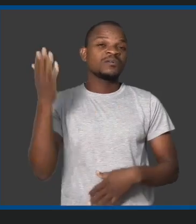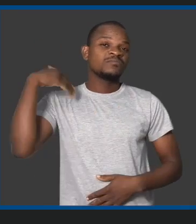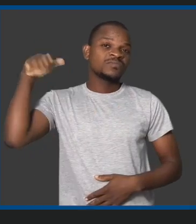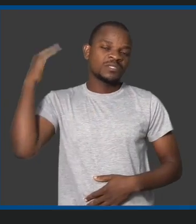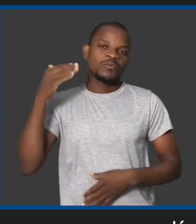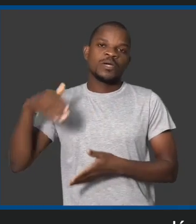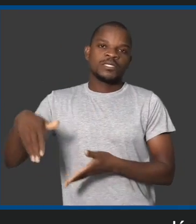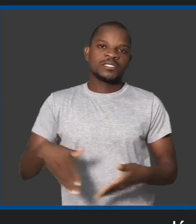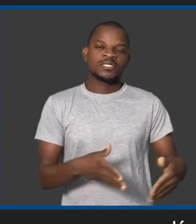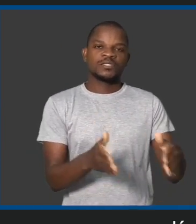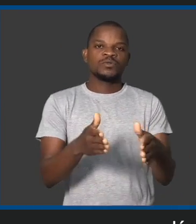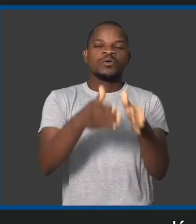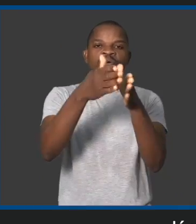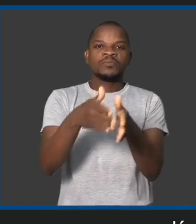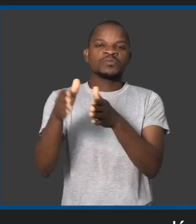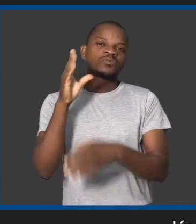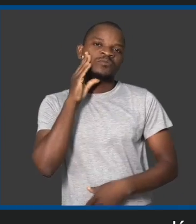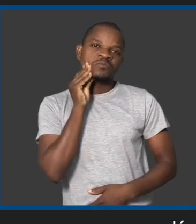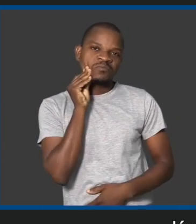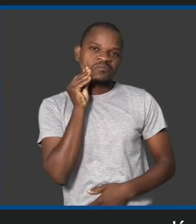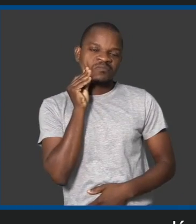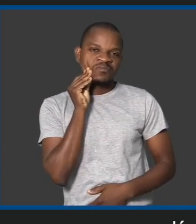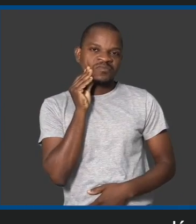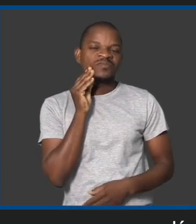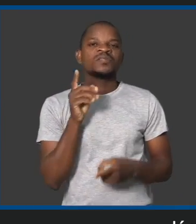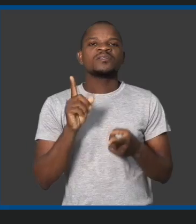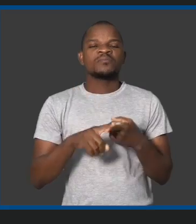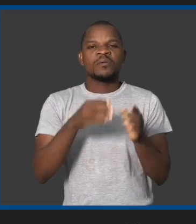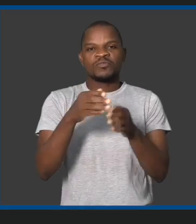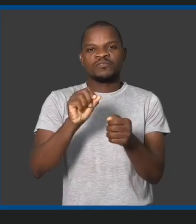isso é lágrima, das madouras. Então, toda a gente ia nos lavar lá.